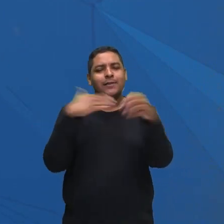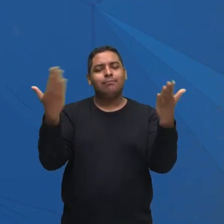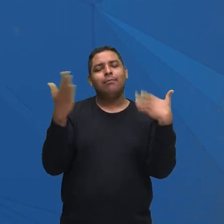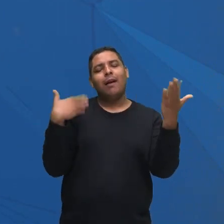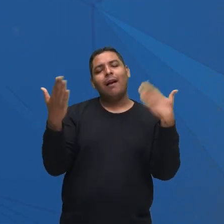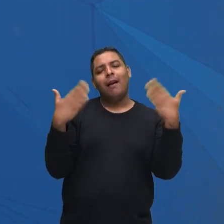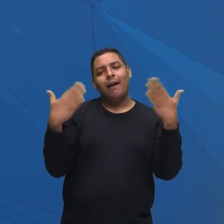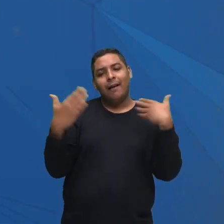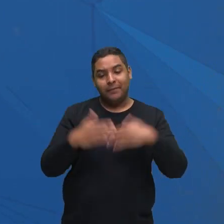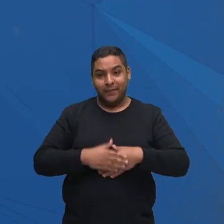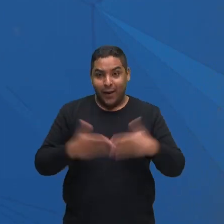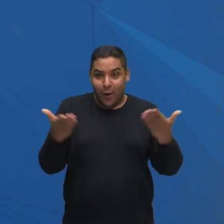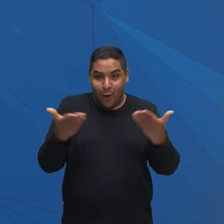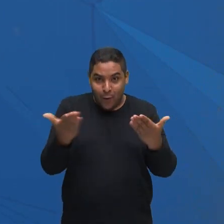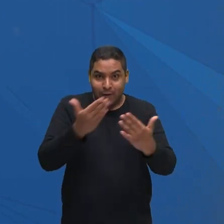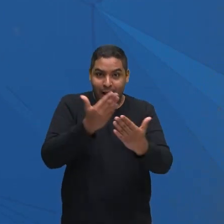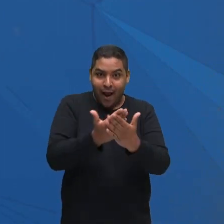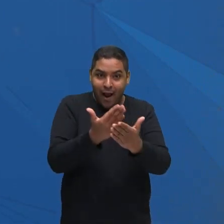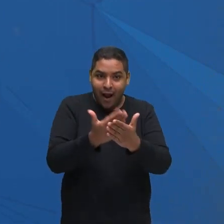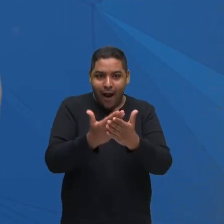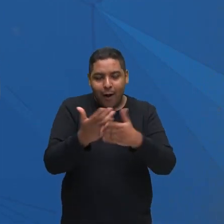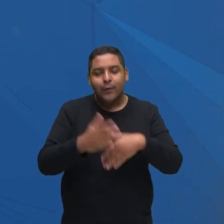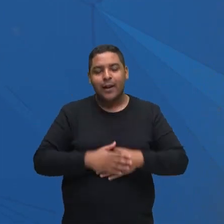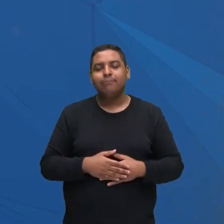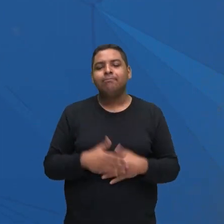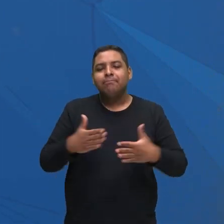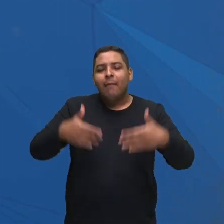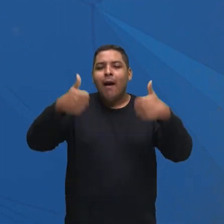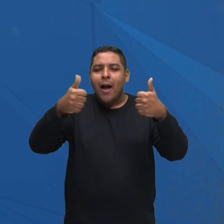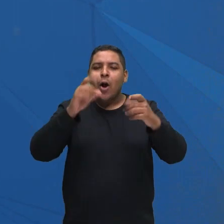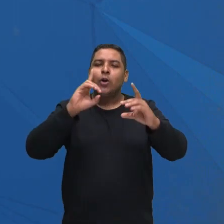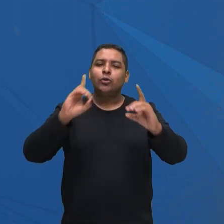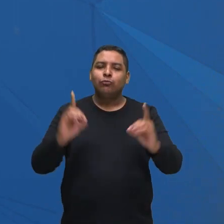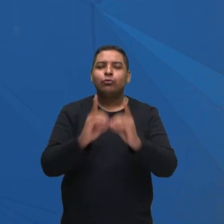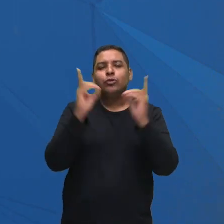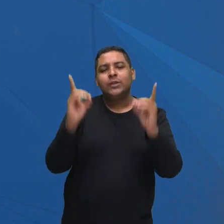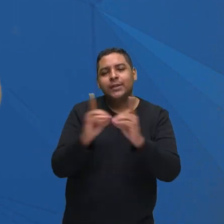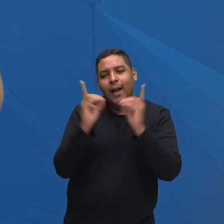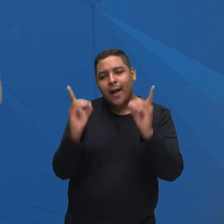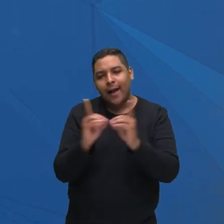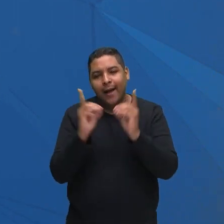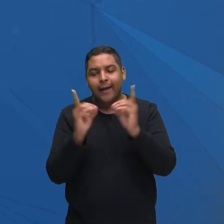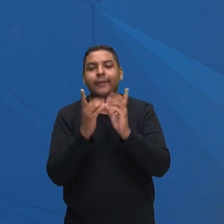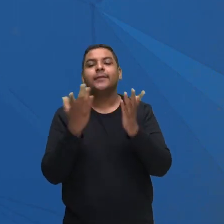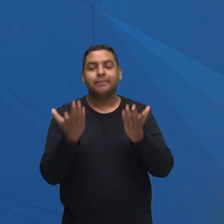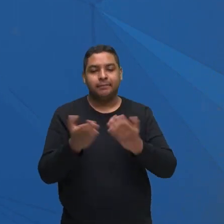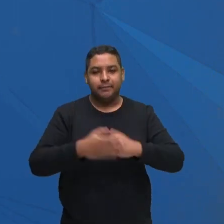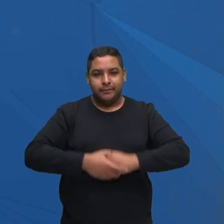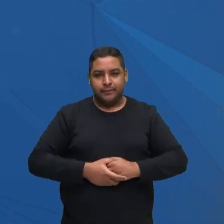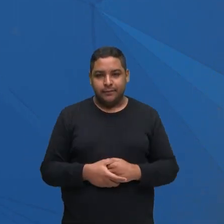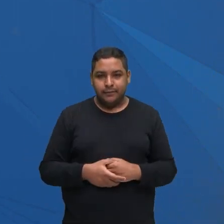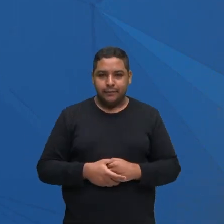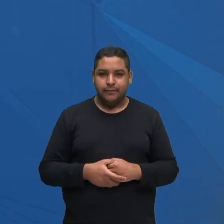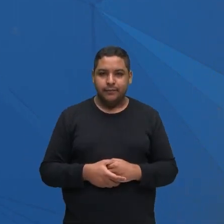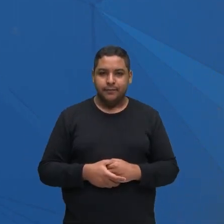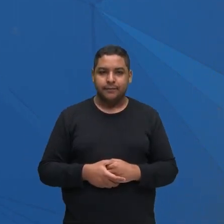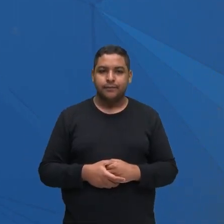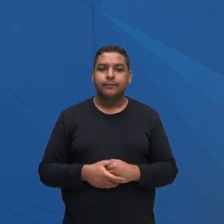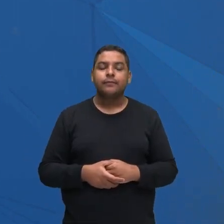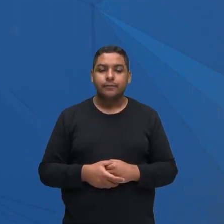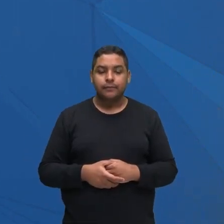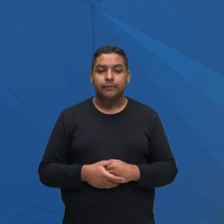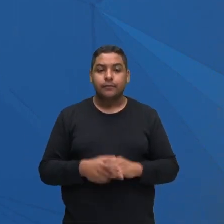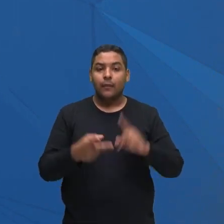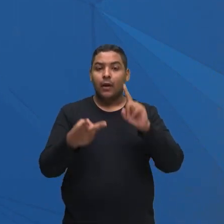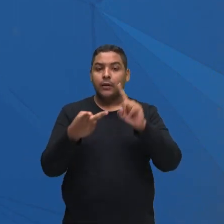mais descontraída, mas vamos concentrar na aula, evitar conversas paralelas. A gente tem mais um ponto de atenção aí para a gente